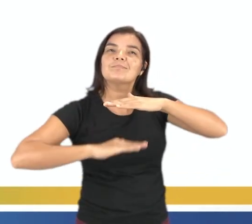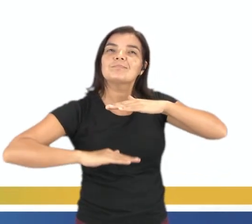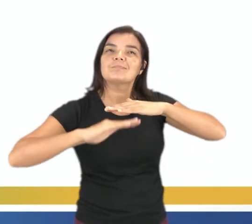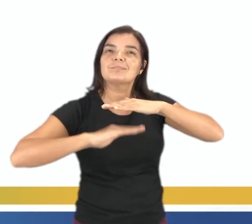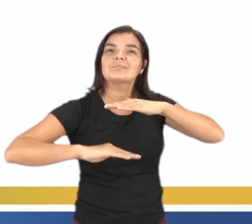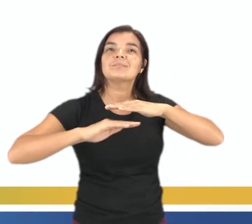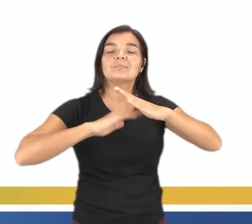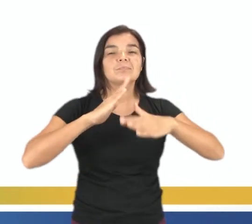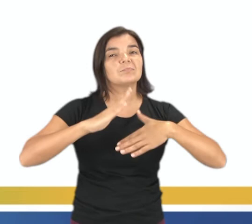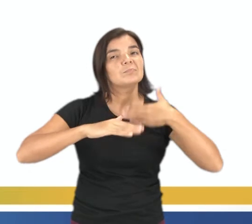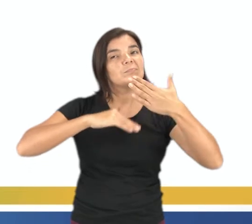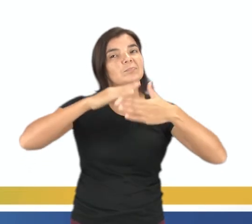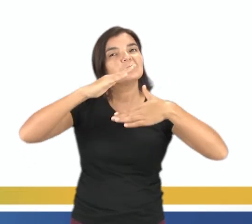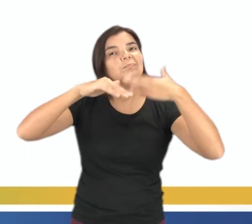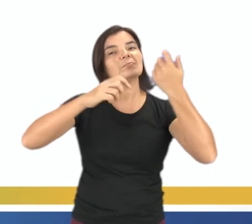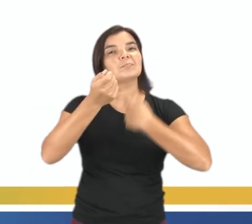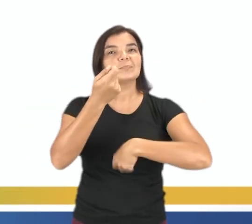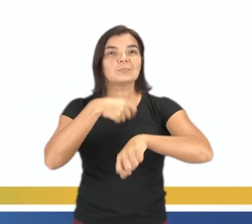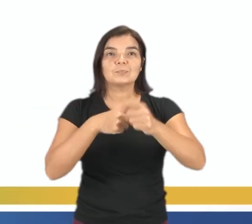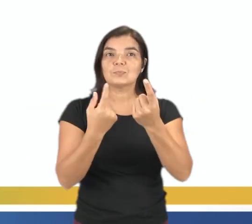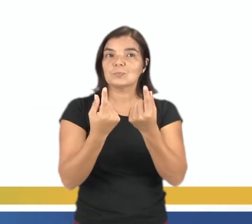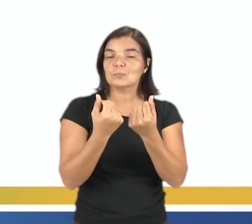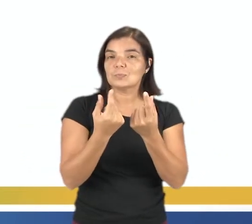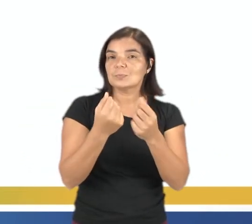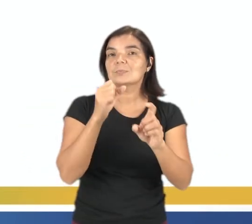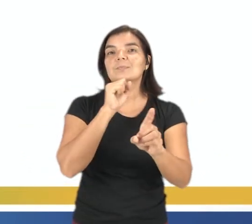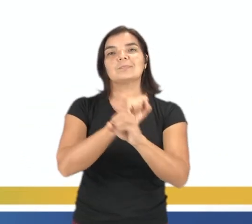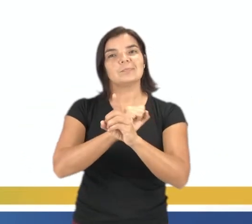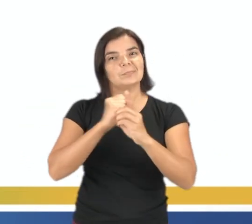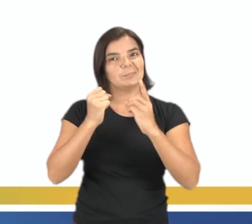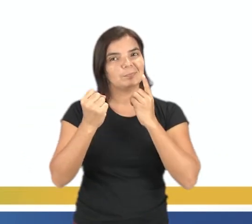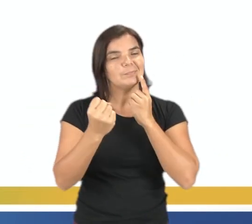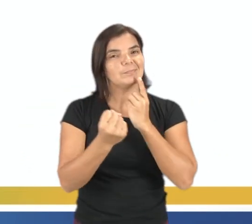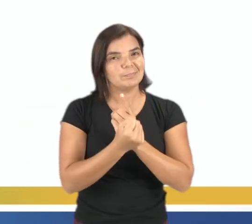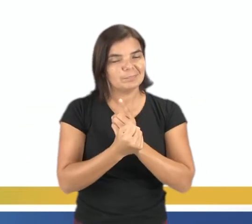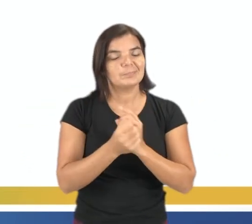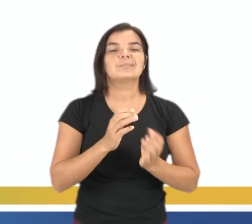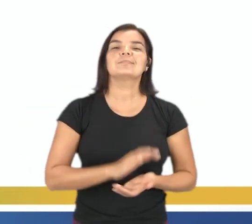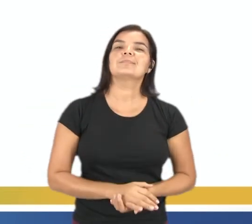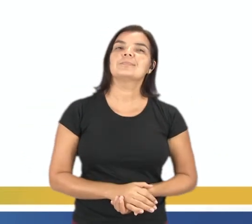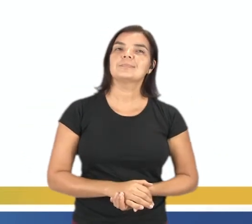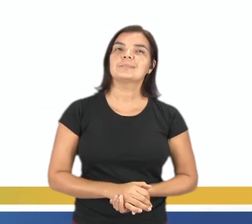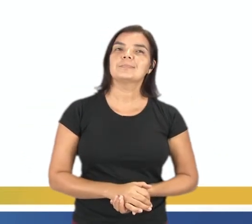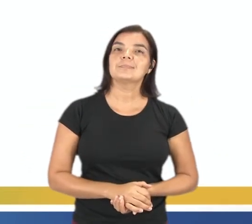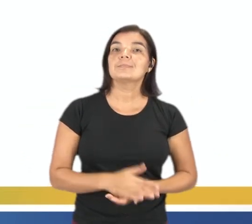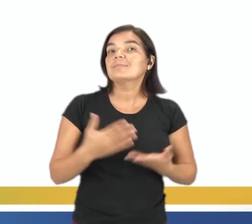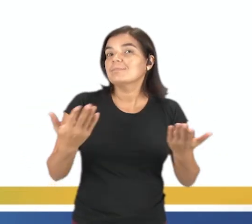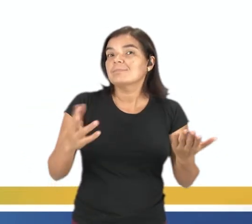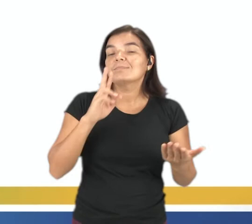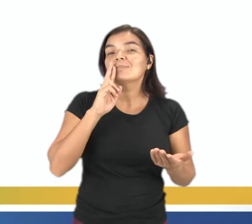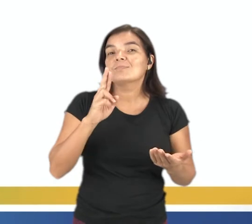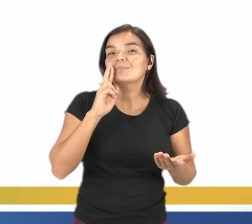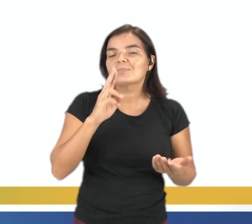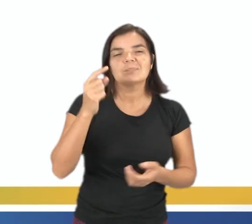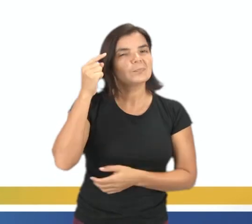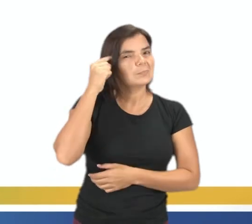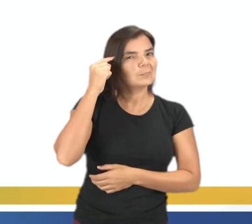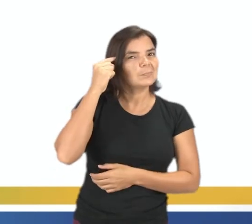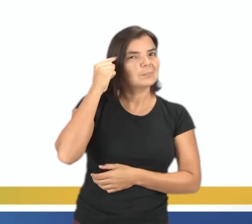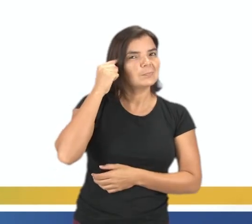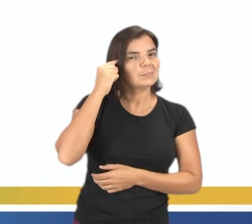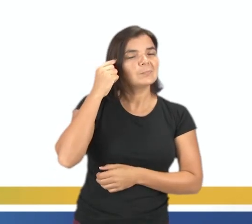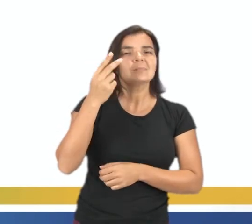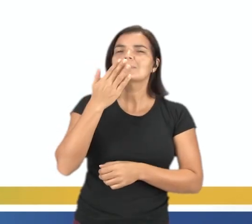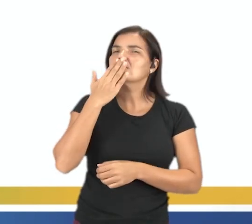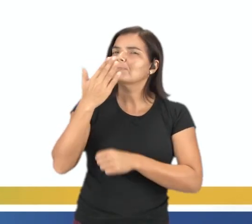países subdesenvolvidos que estão crescendo economicamente e socialmente. E aí, deu uma pensada?